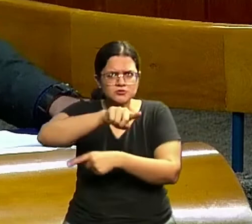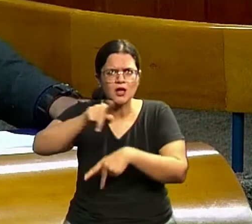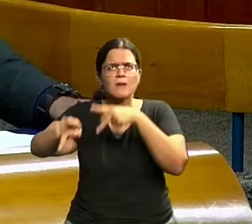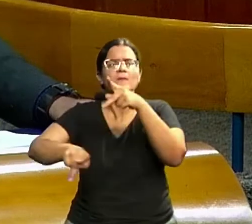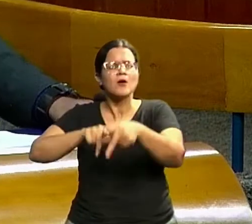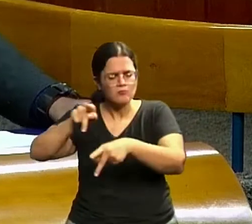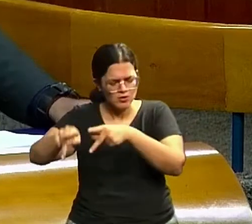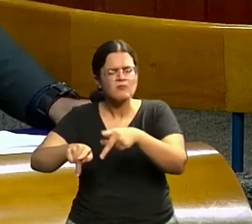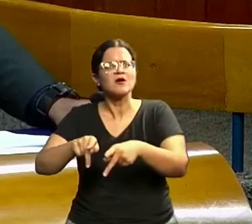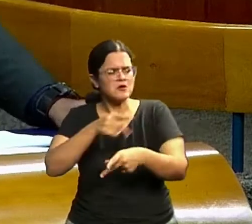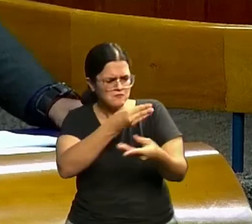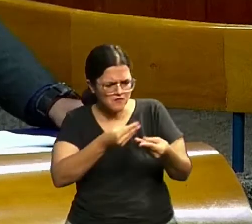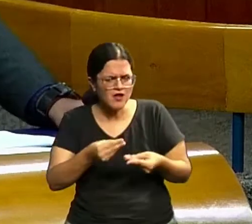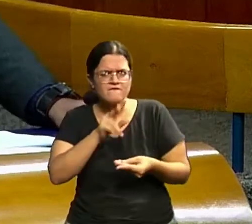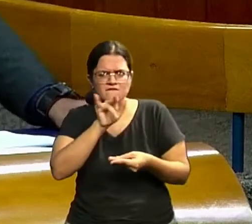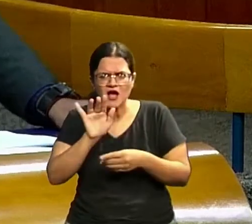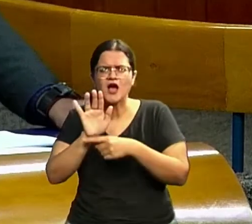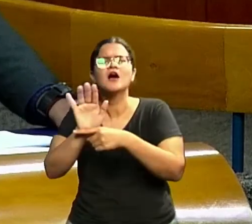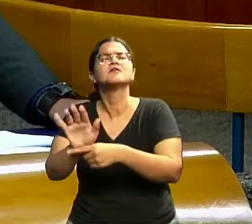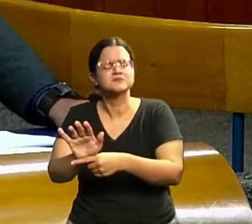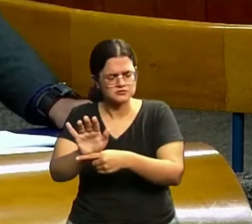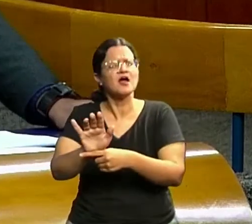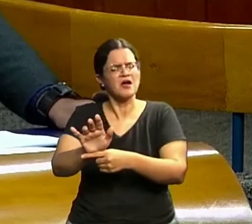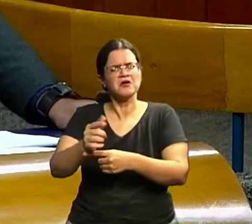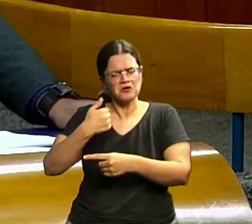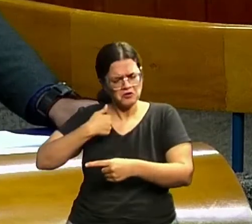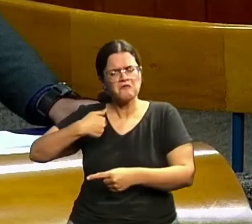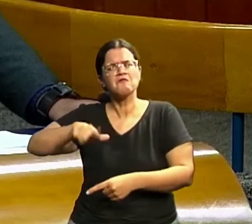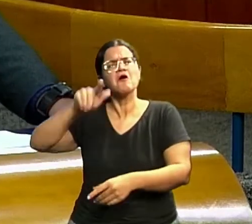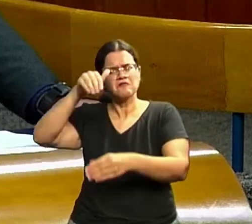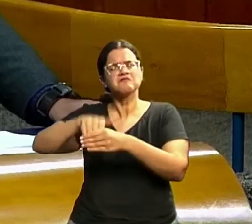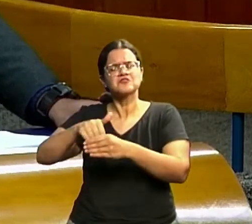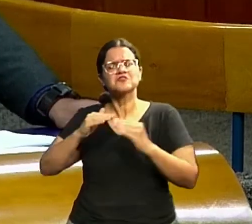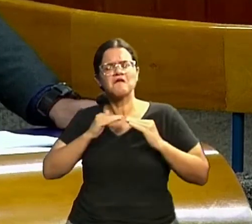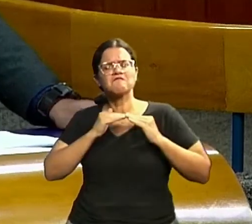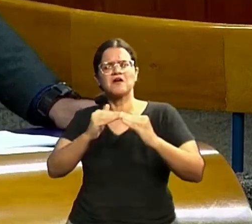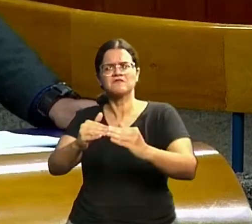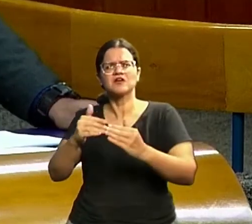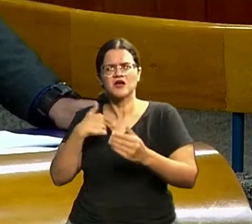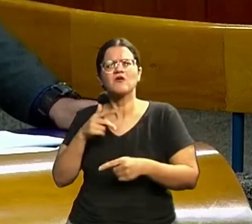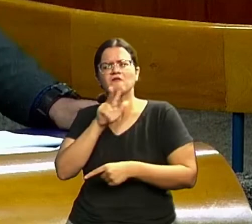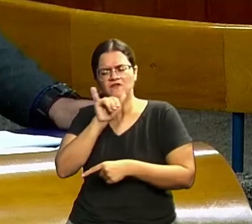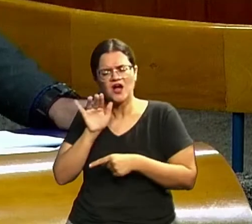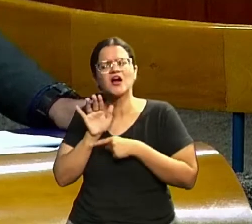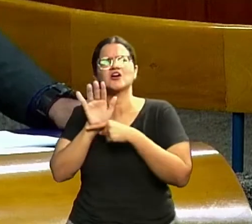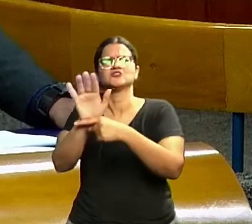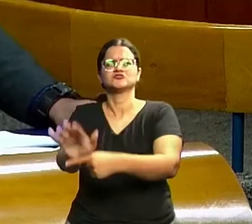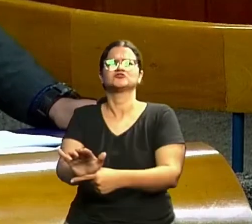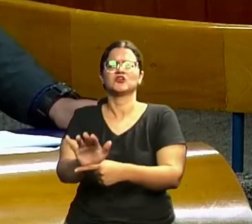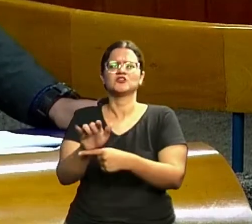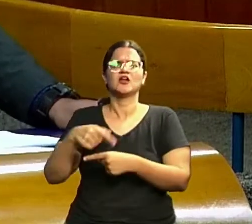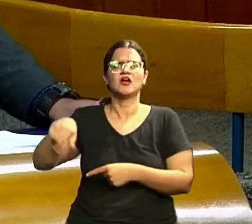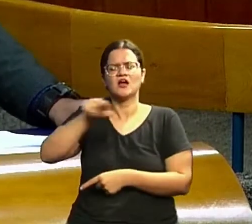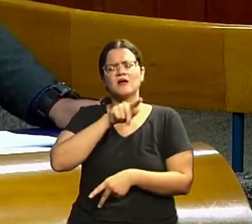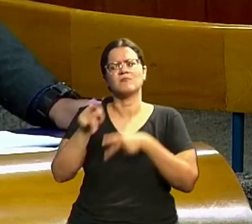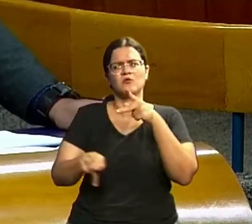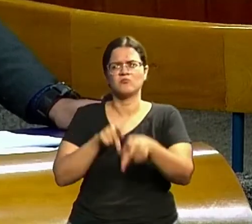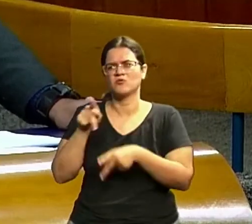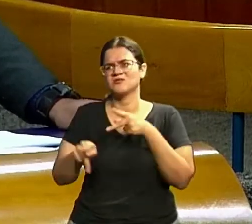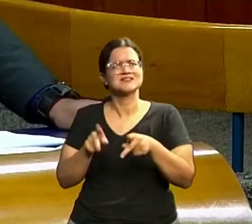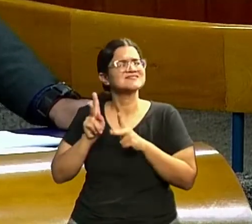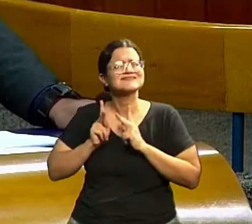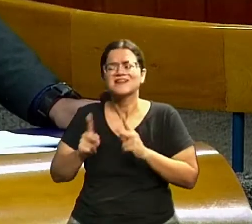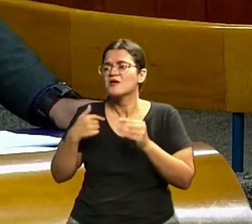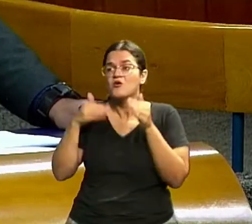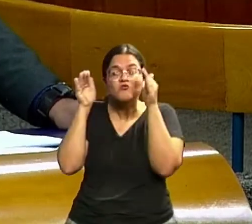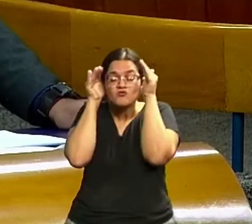patrões, a matéria que inverte na vida dos patrões, que mantém o poder do executivo e do município de Goiânia, é